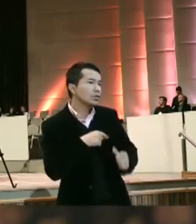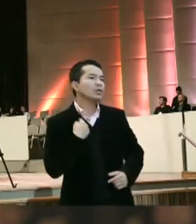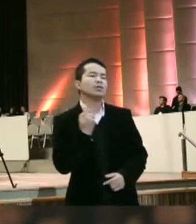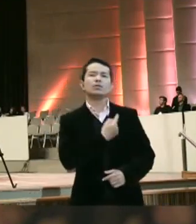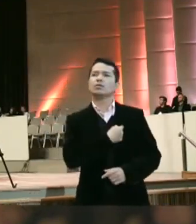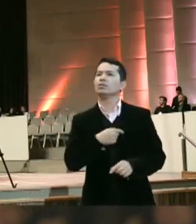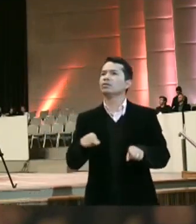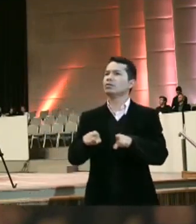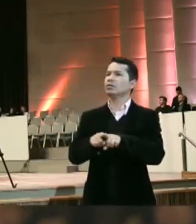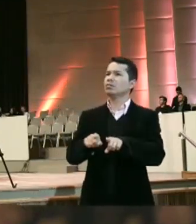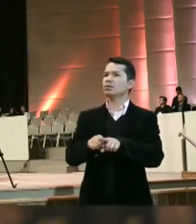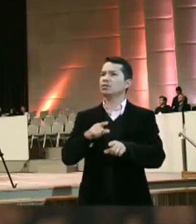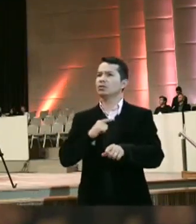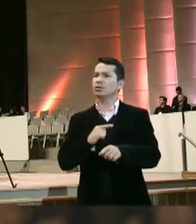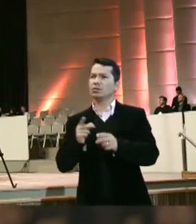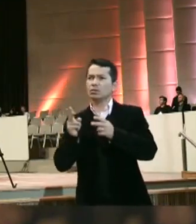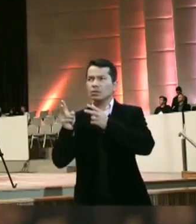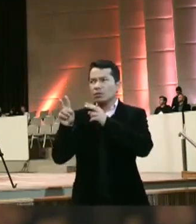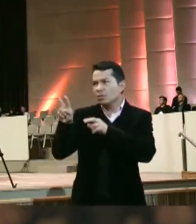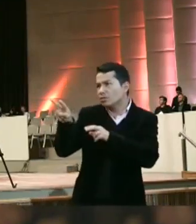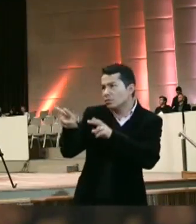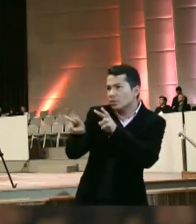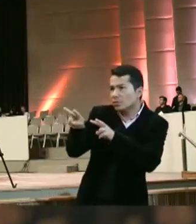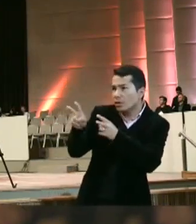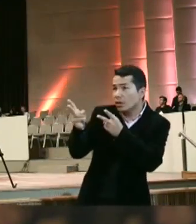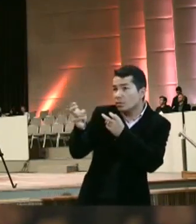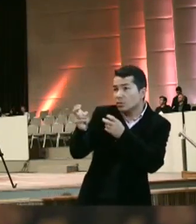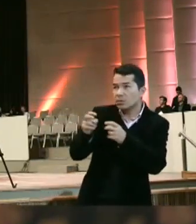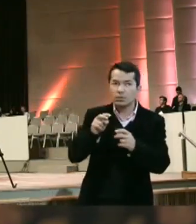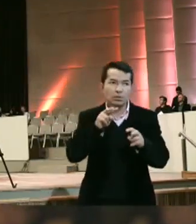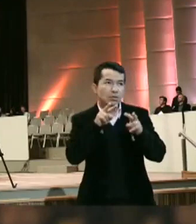pessoas podem perceber está bonitinho,